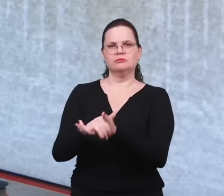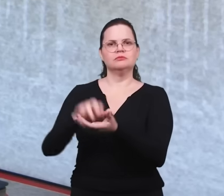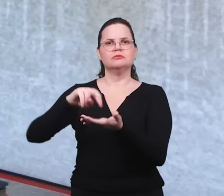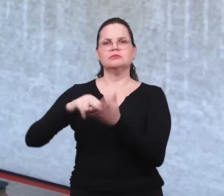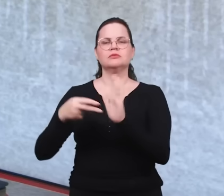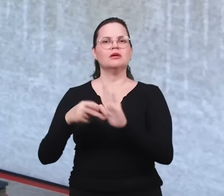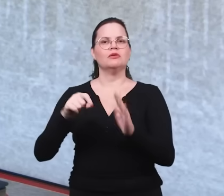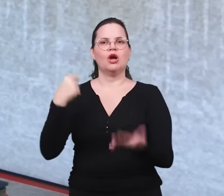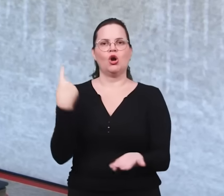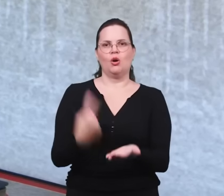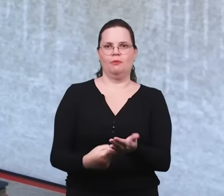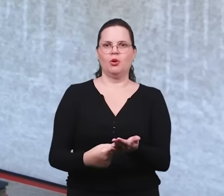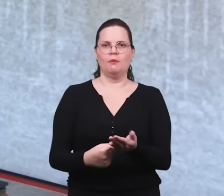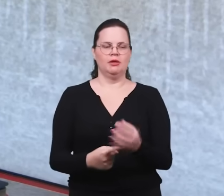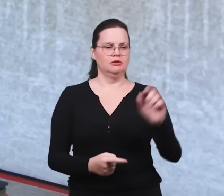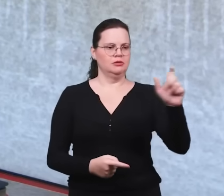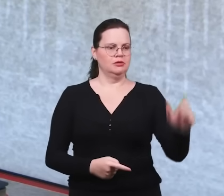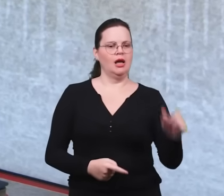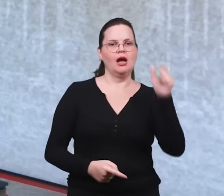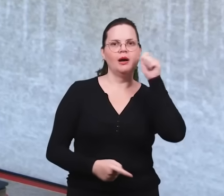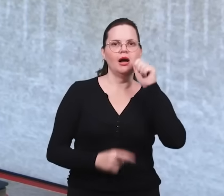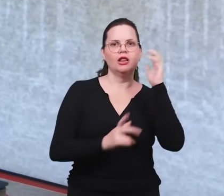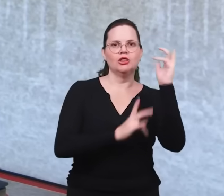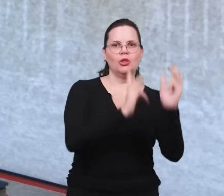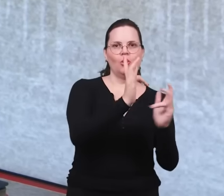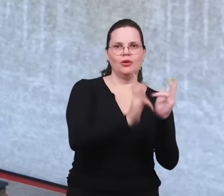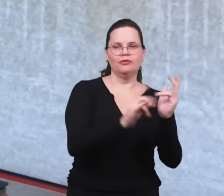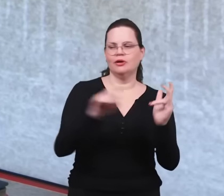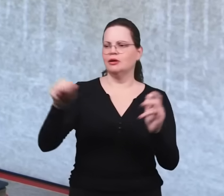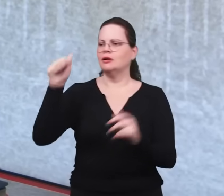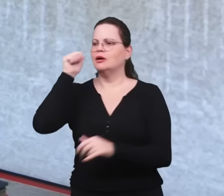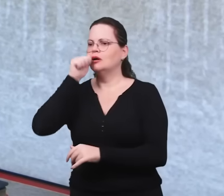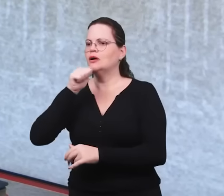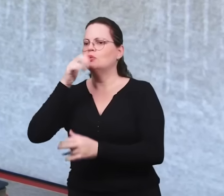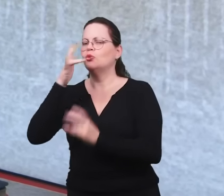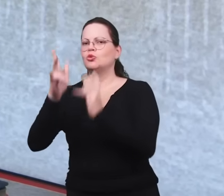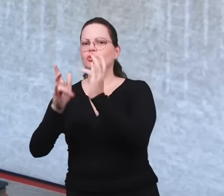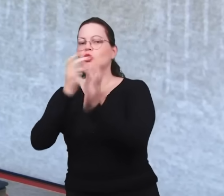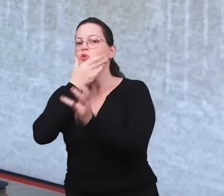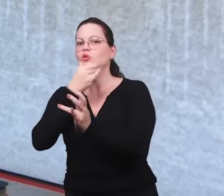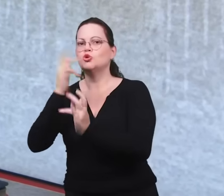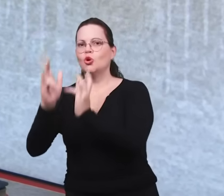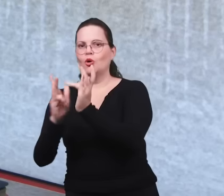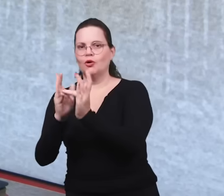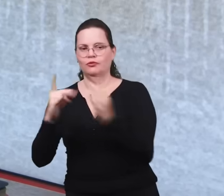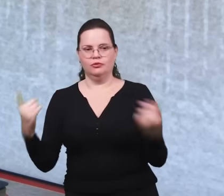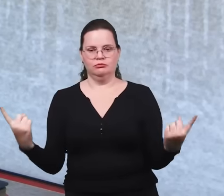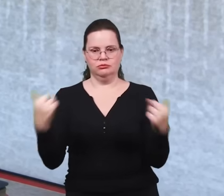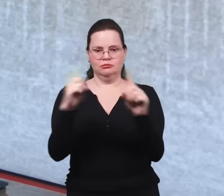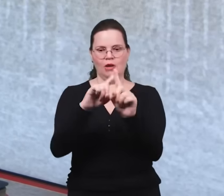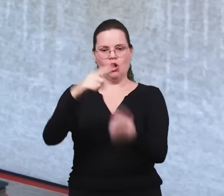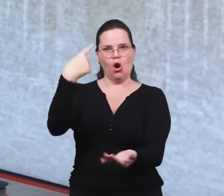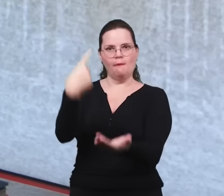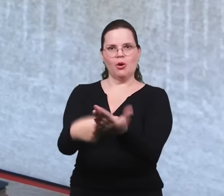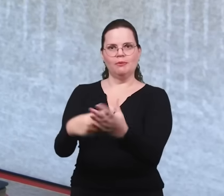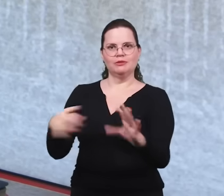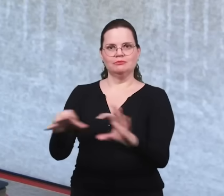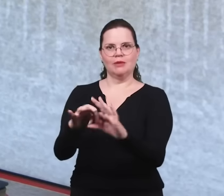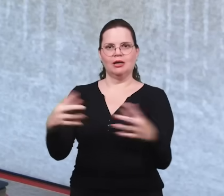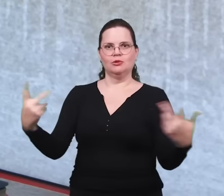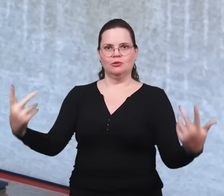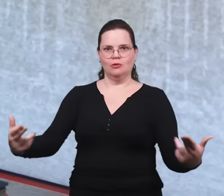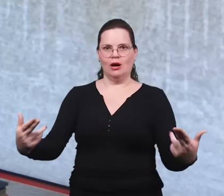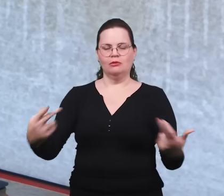compromisso mútuo entre o esposo e a esposa. Esse compromisso é que haja